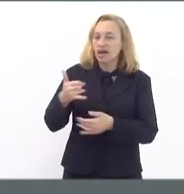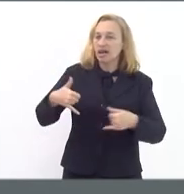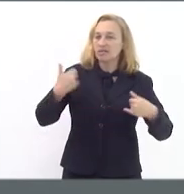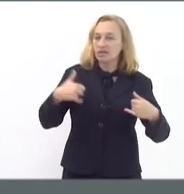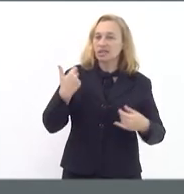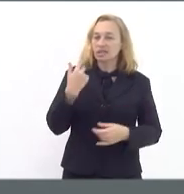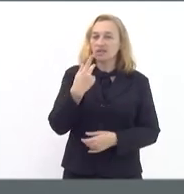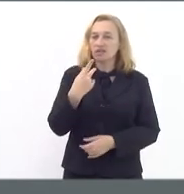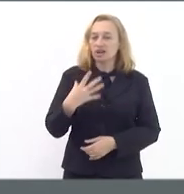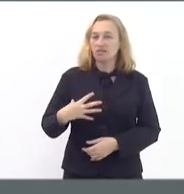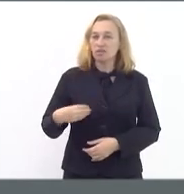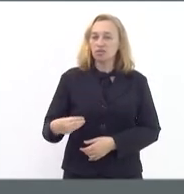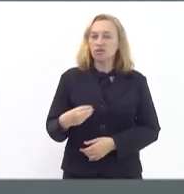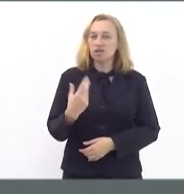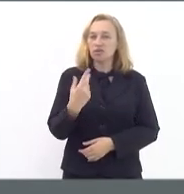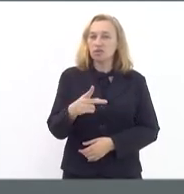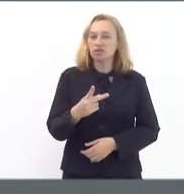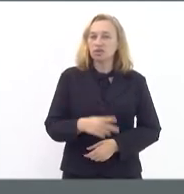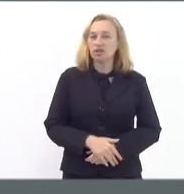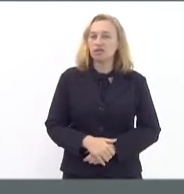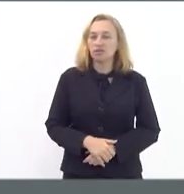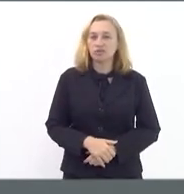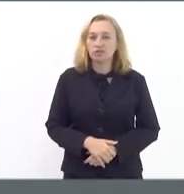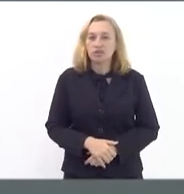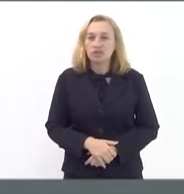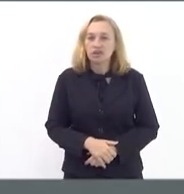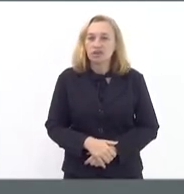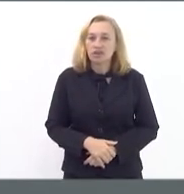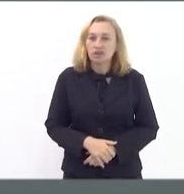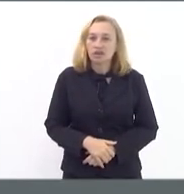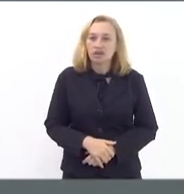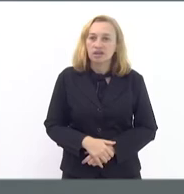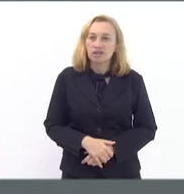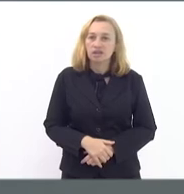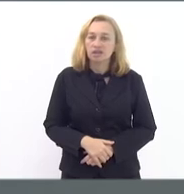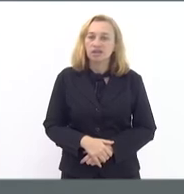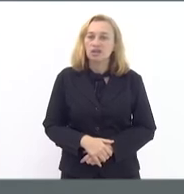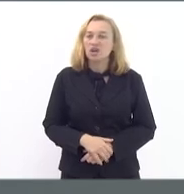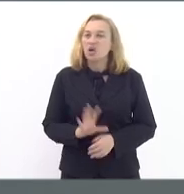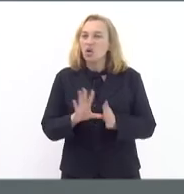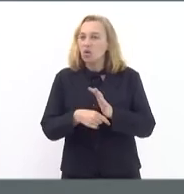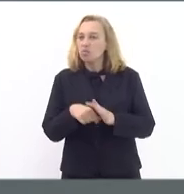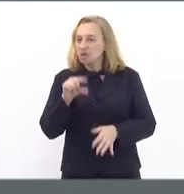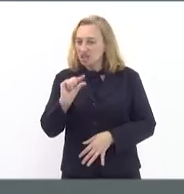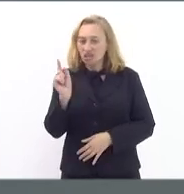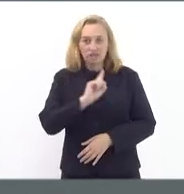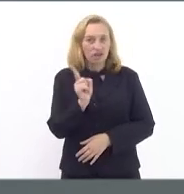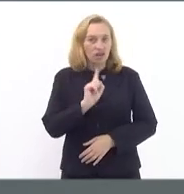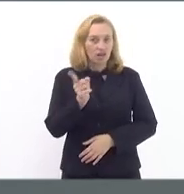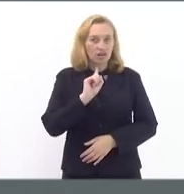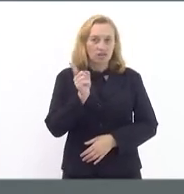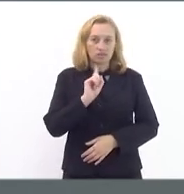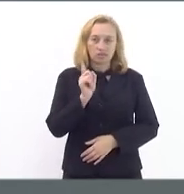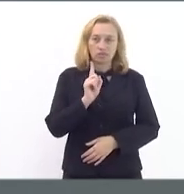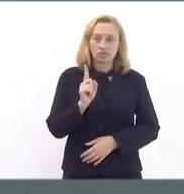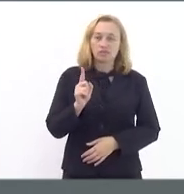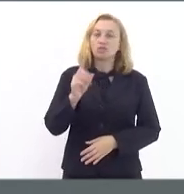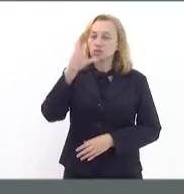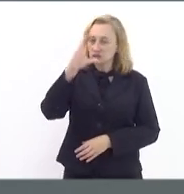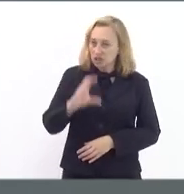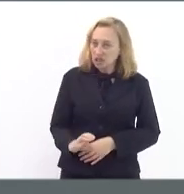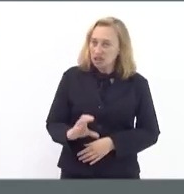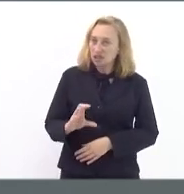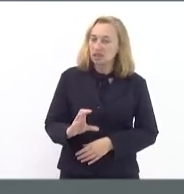aquela aquela imagem a gente tem que é o que é aquele roupa pequeno não é mais é o cidadão